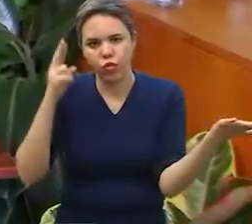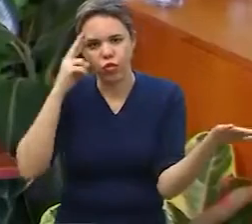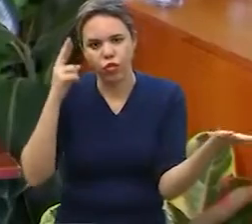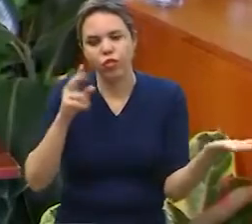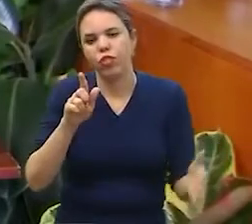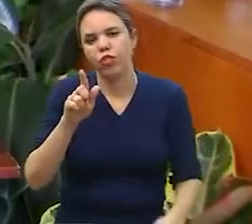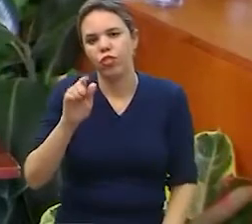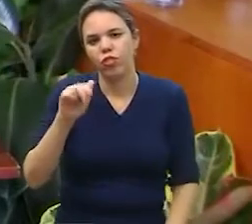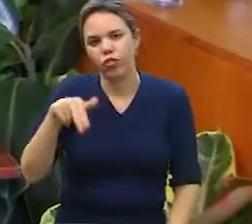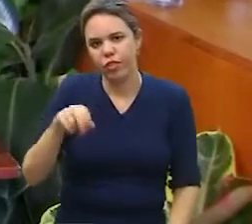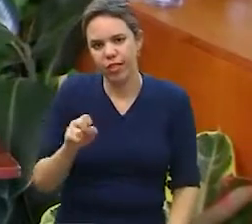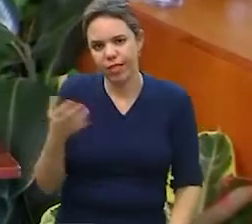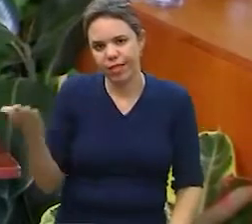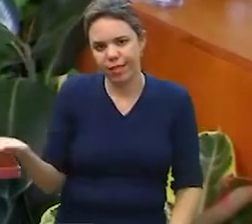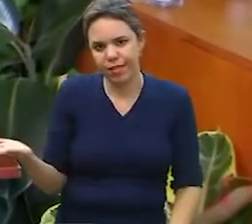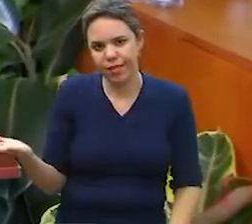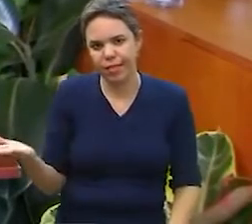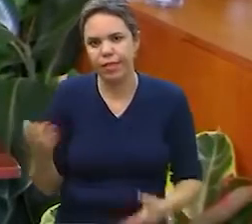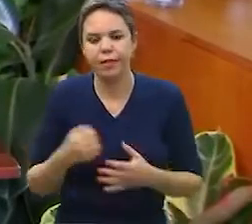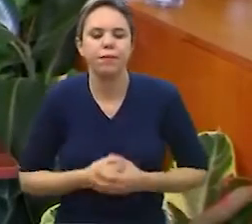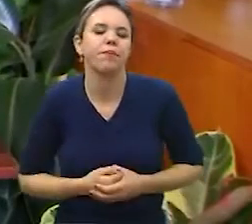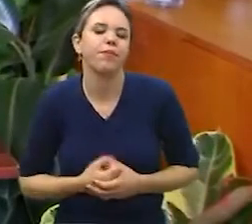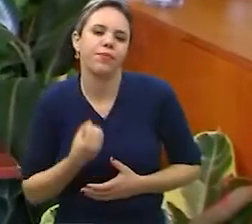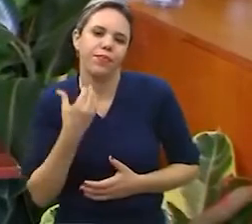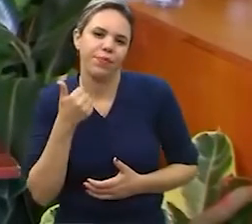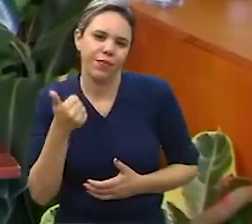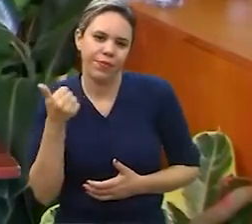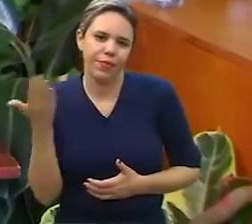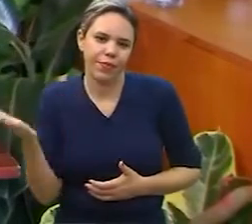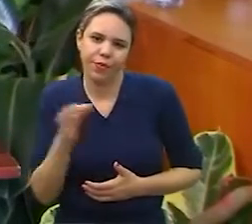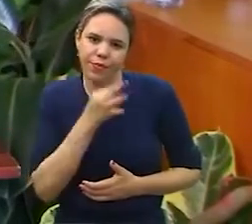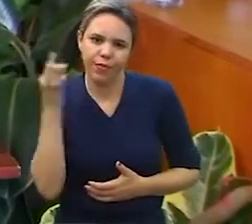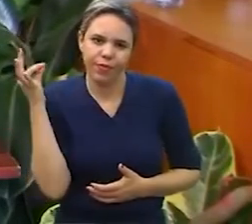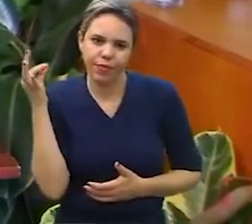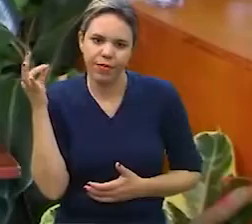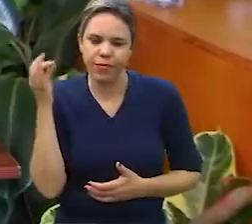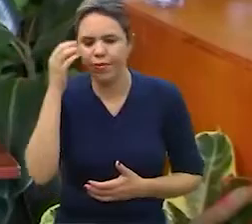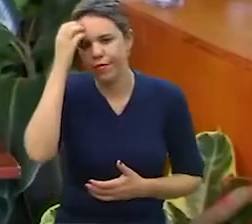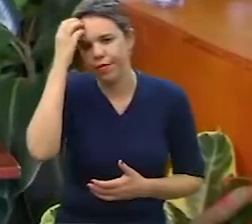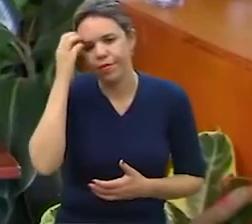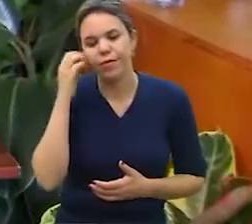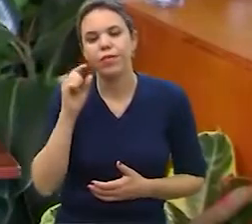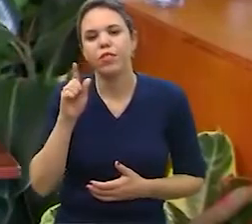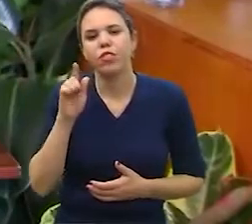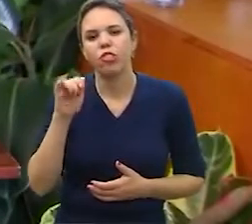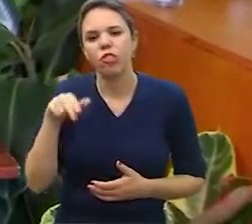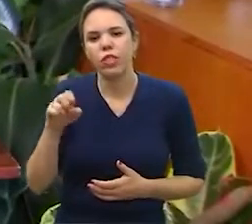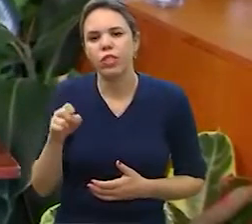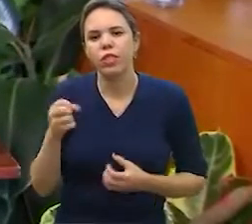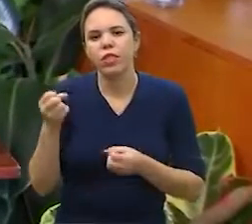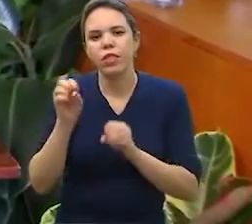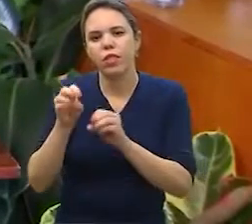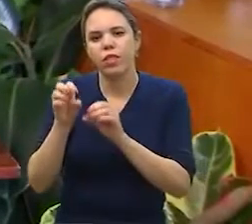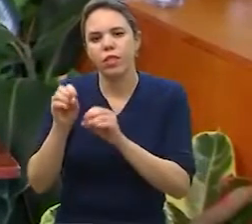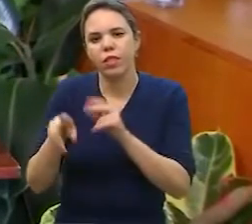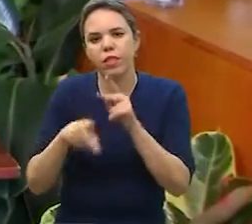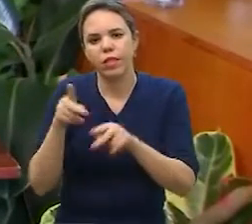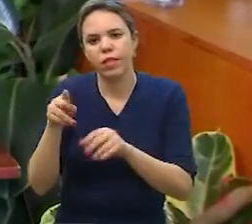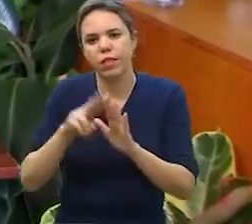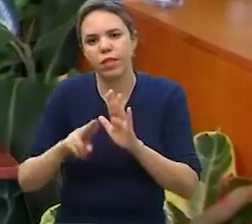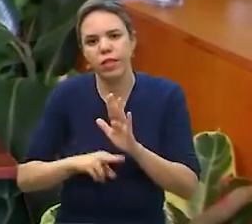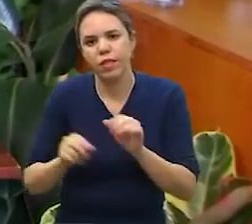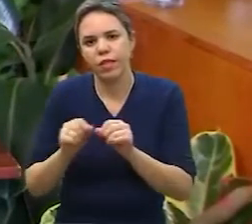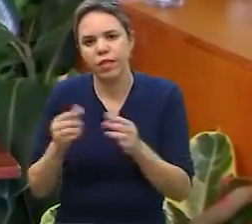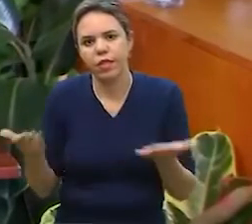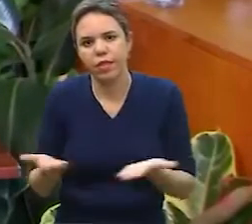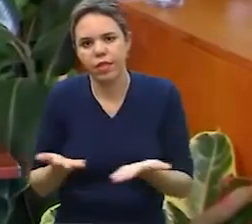gente é a Giane, que já está aqui com a gente. Giane, tudo bem? Tudo ótimo. Tudo jóia. Giane, que receita que a gente vai ensinar para o pessoal de